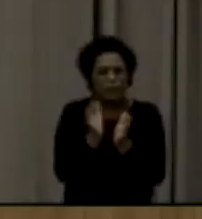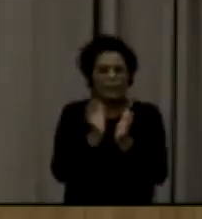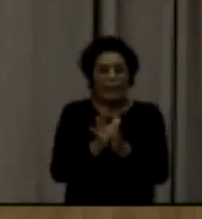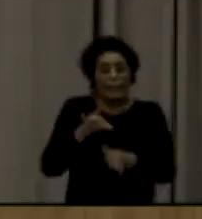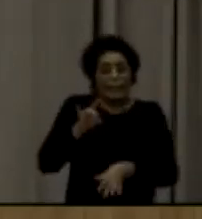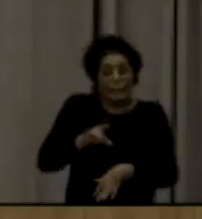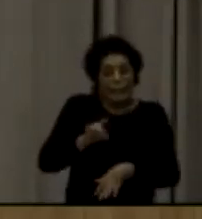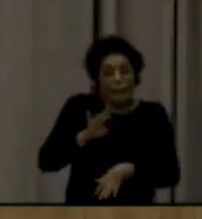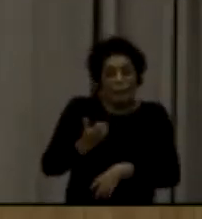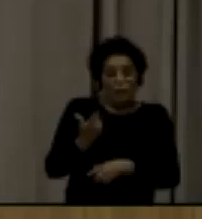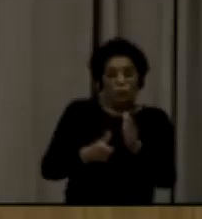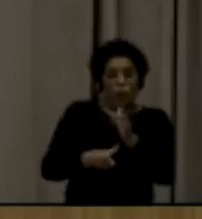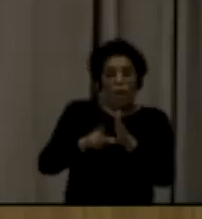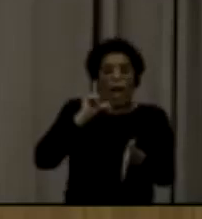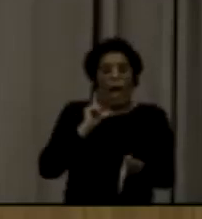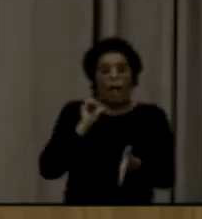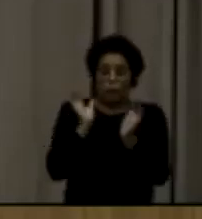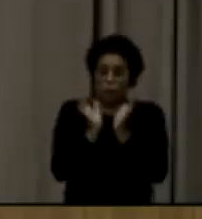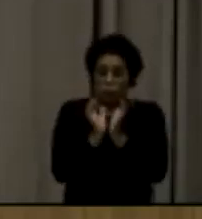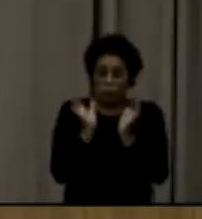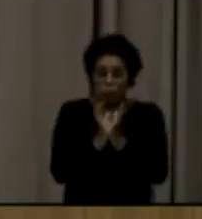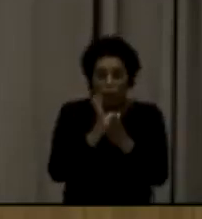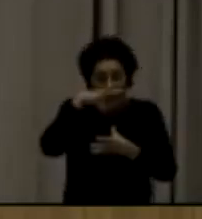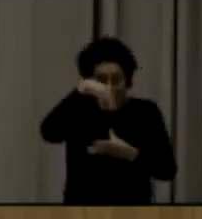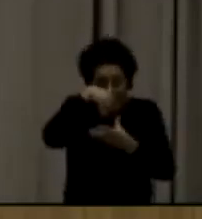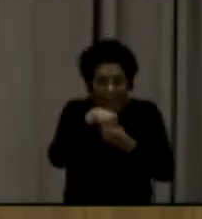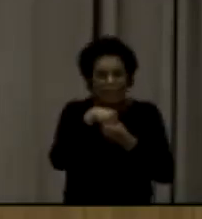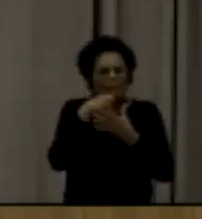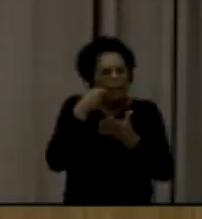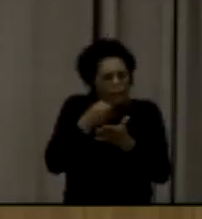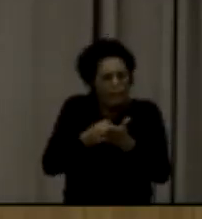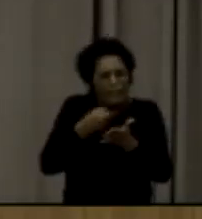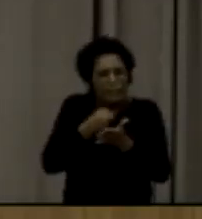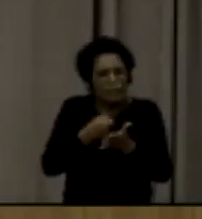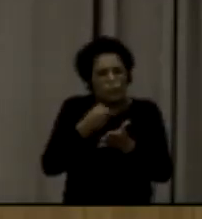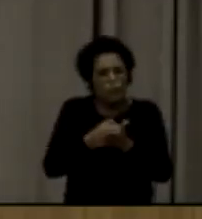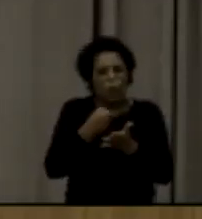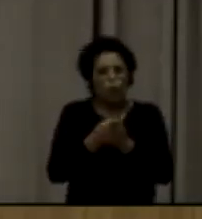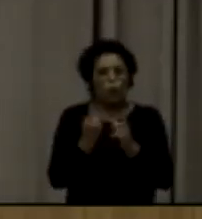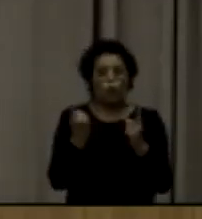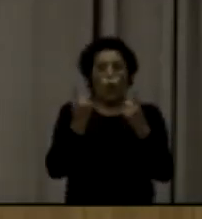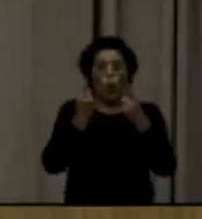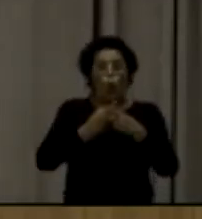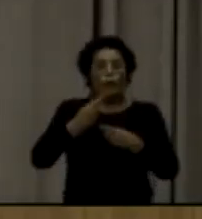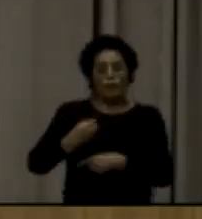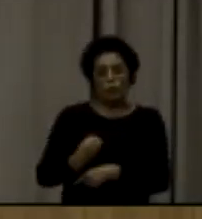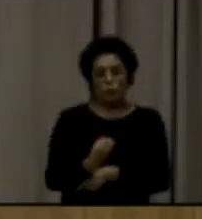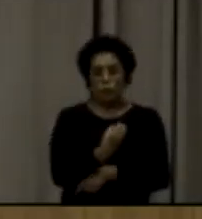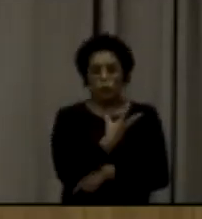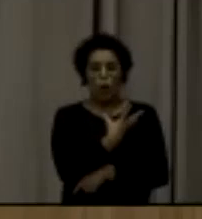temível do que a anterior. Mas dentro dessas lutas contra